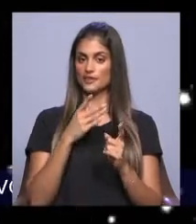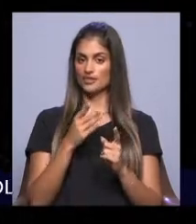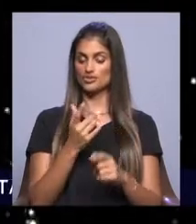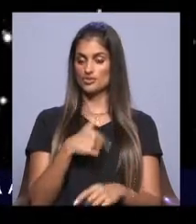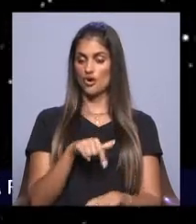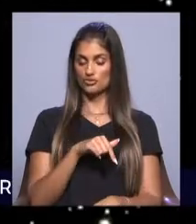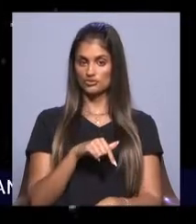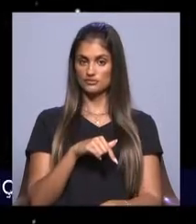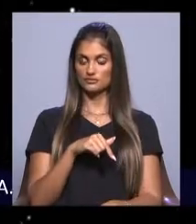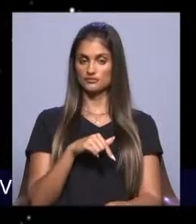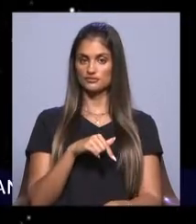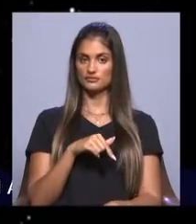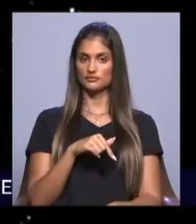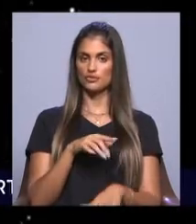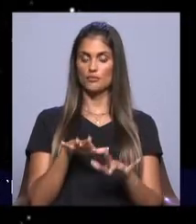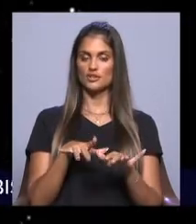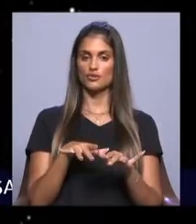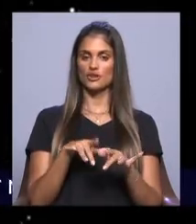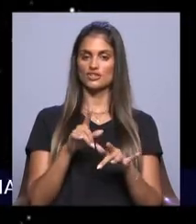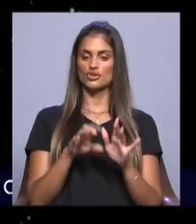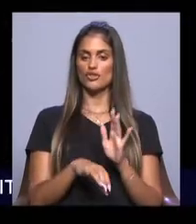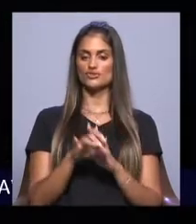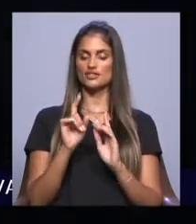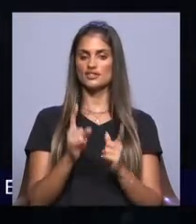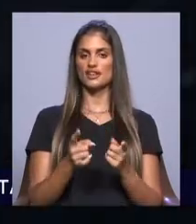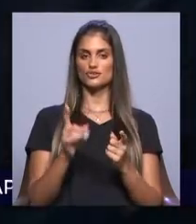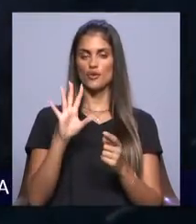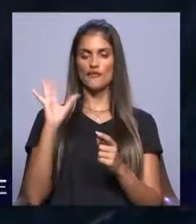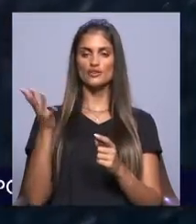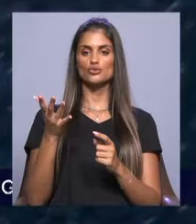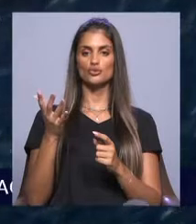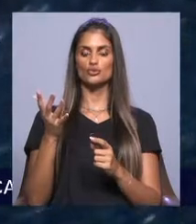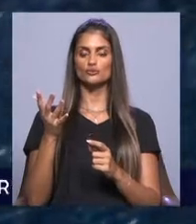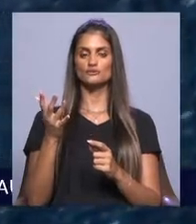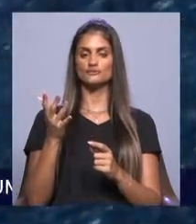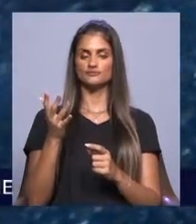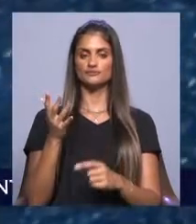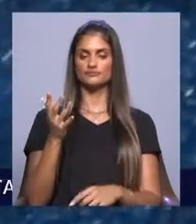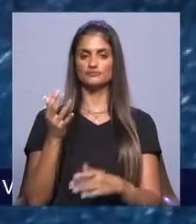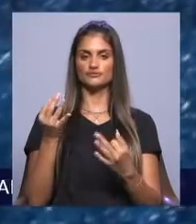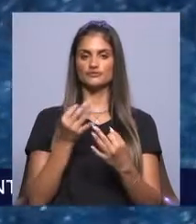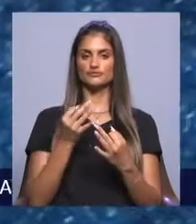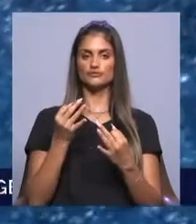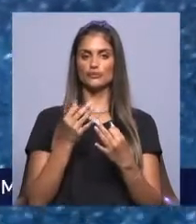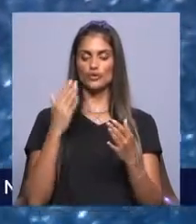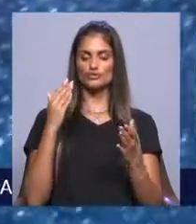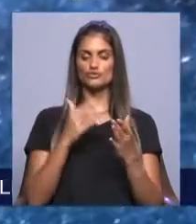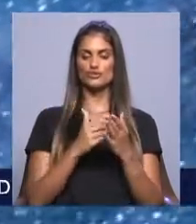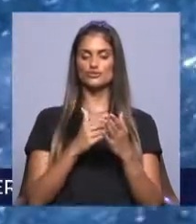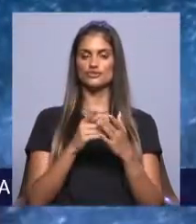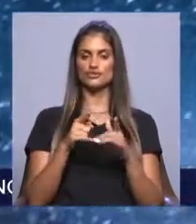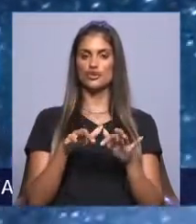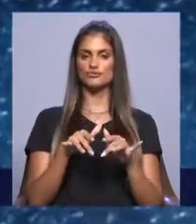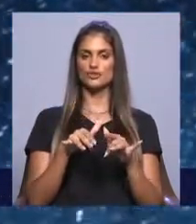nós colocamos no computador estas condições iniciais do universo, por incrível que pareça, os resultados deste supercomputador